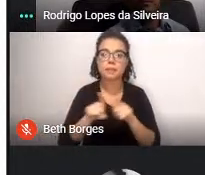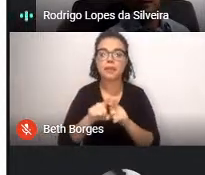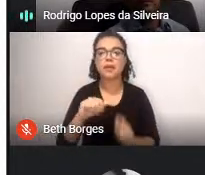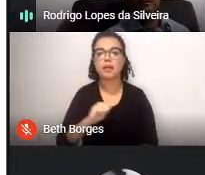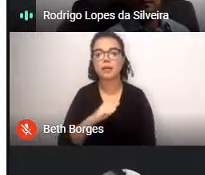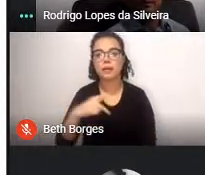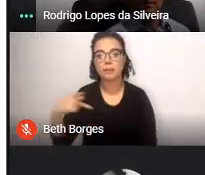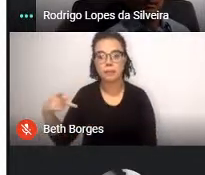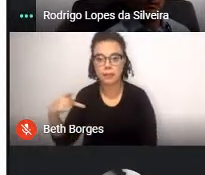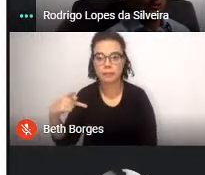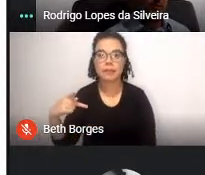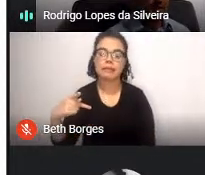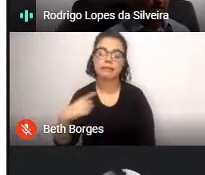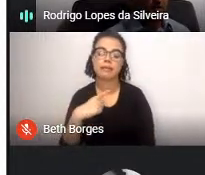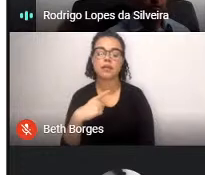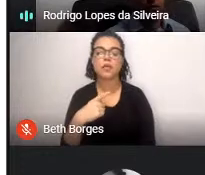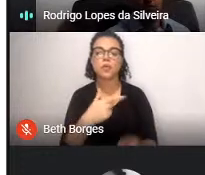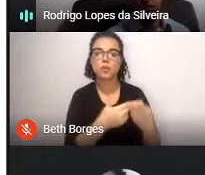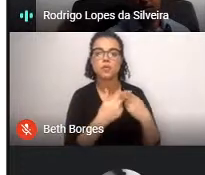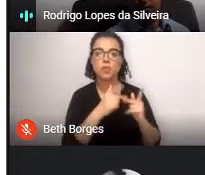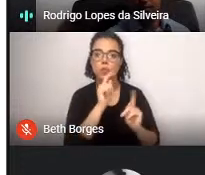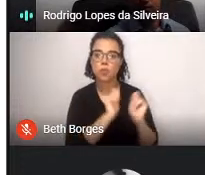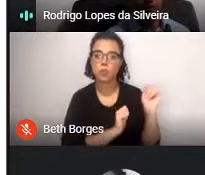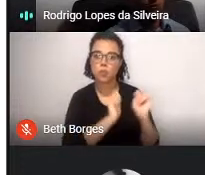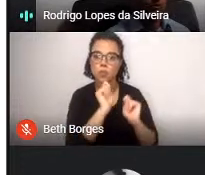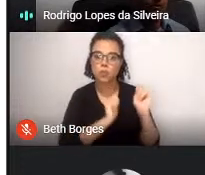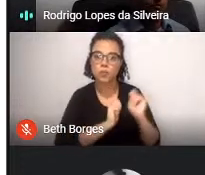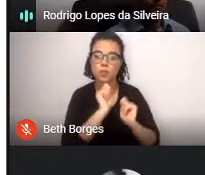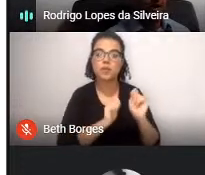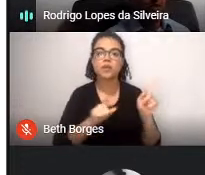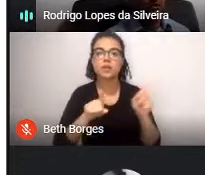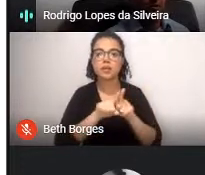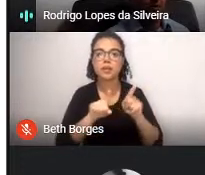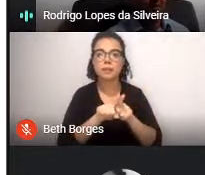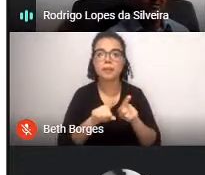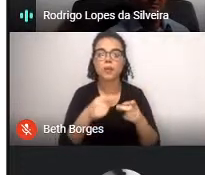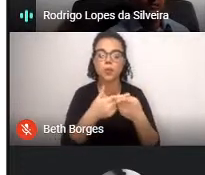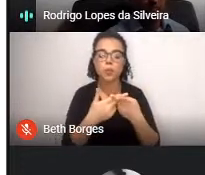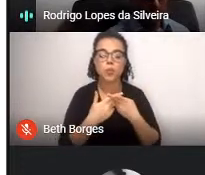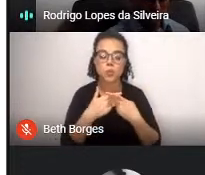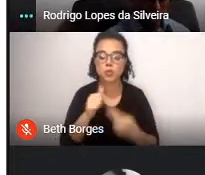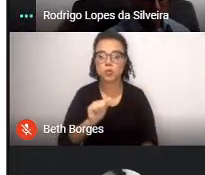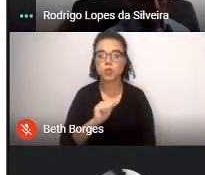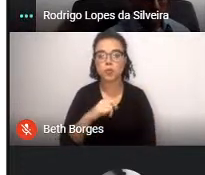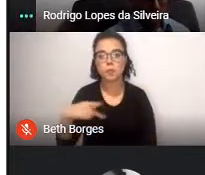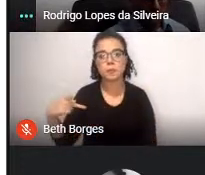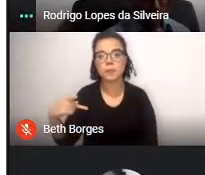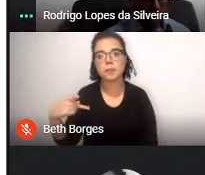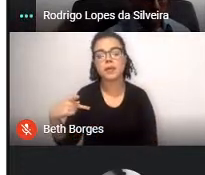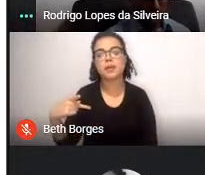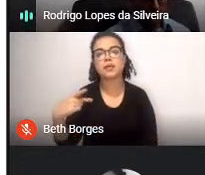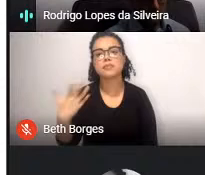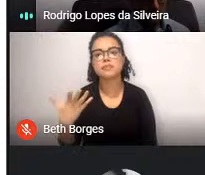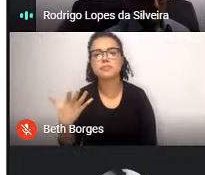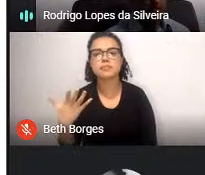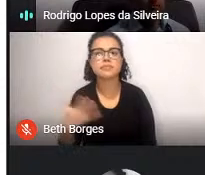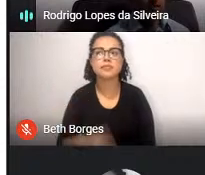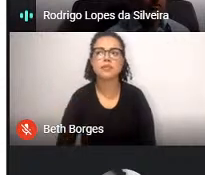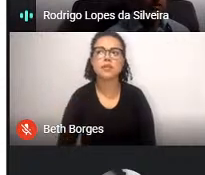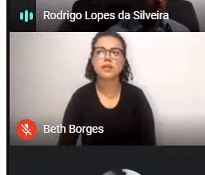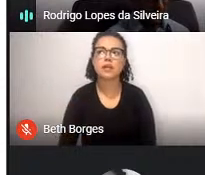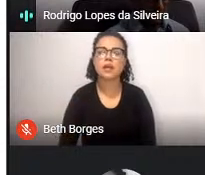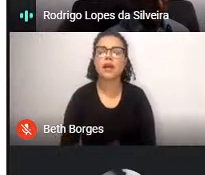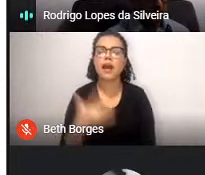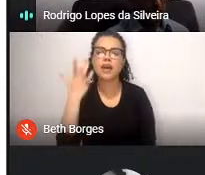sentidos, tá? Aplicativos que eu utilizo uma média de quase 20, acho que